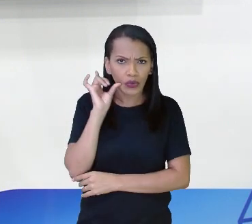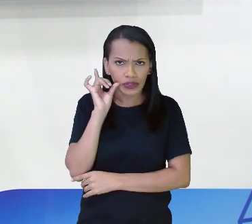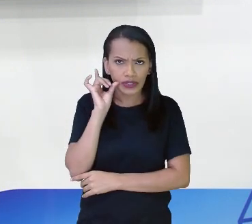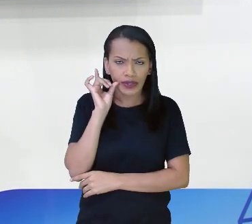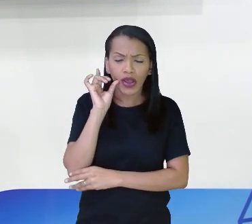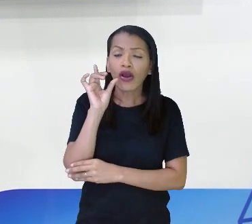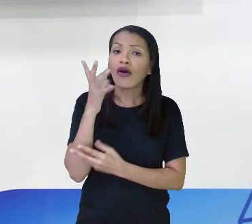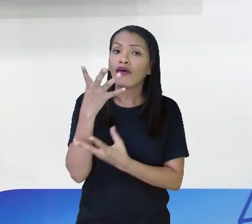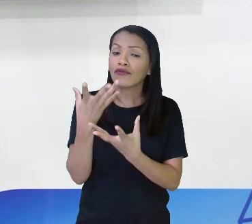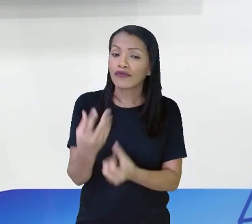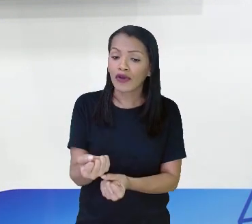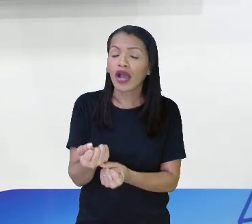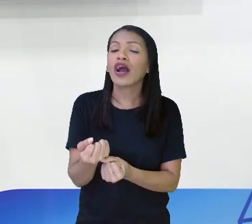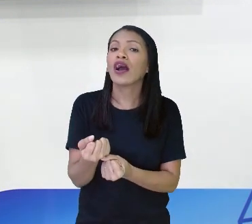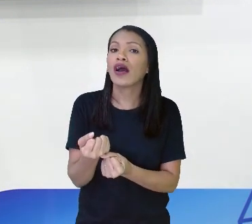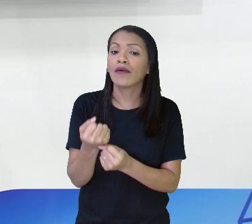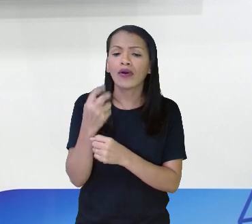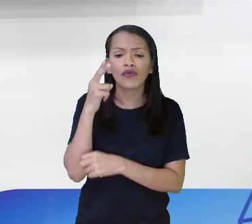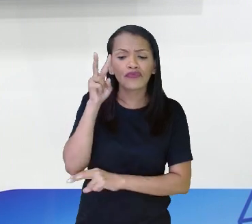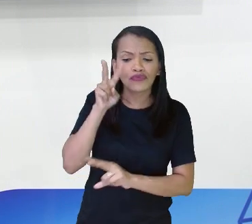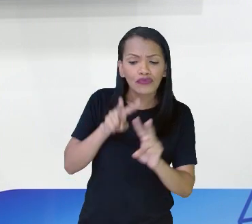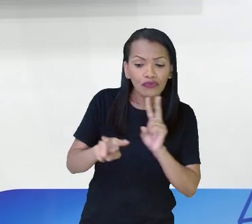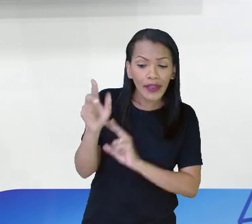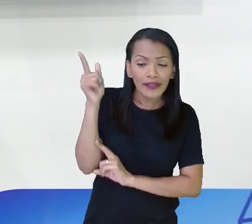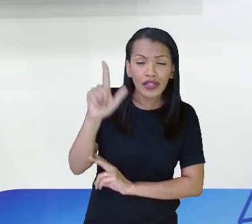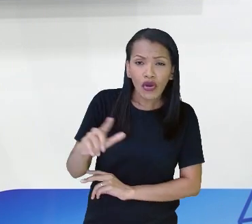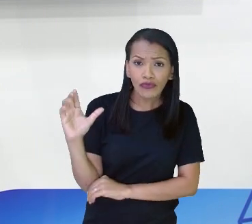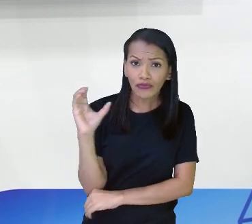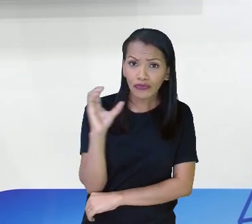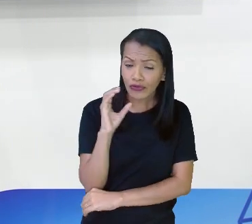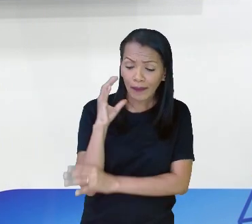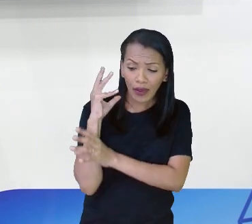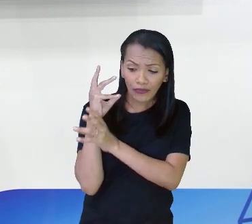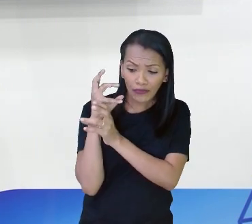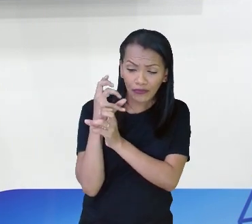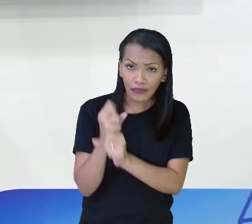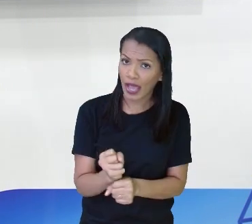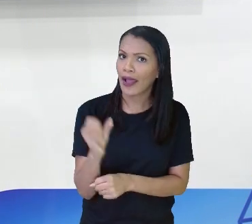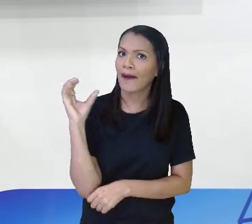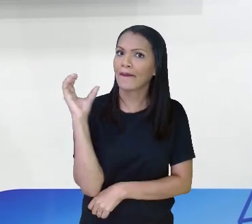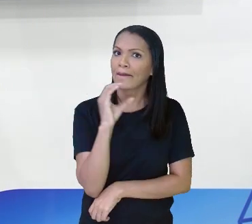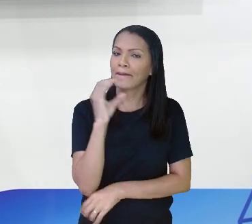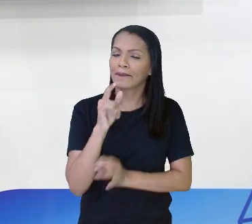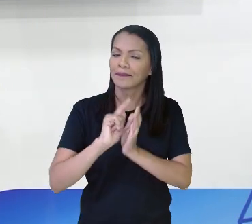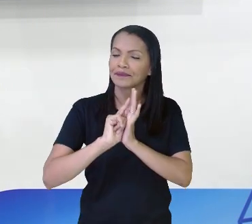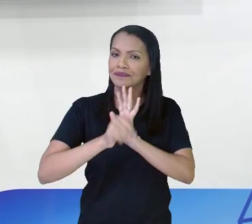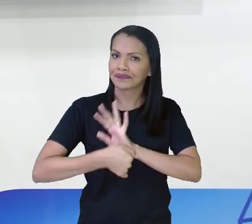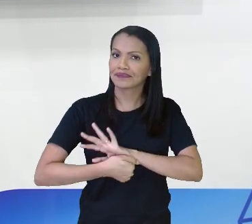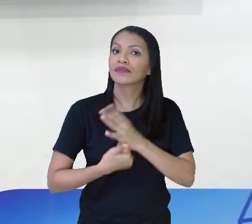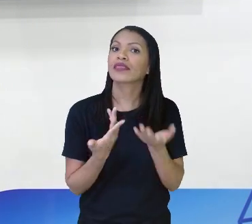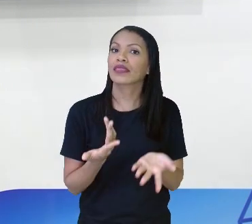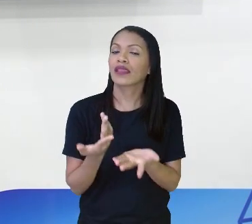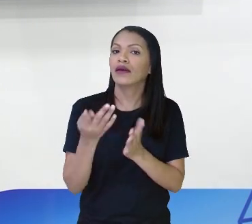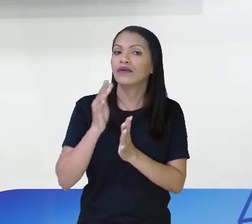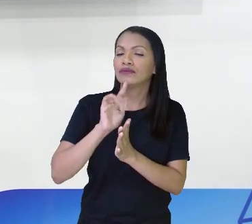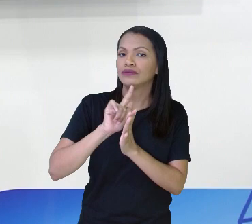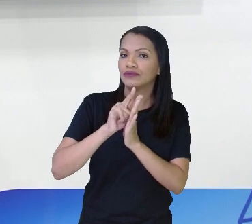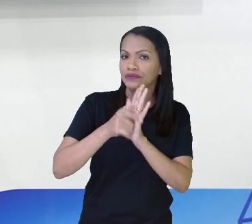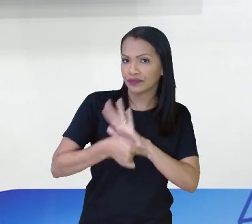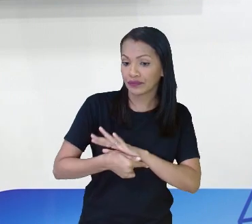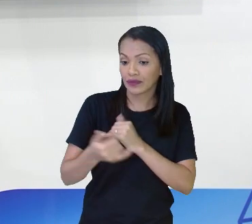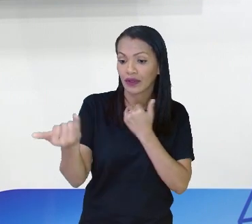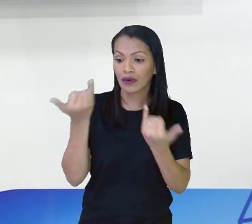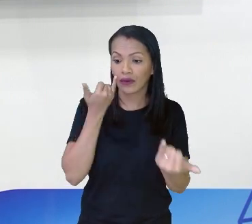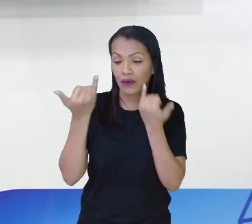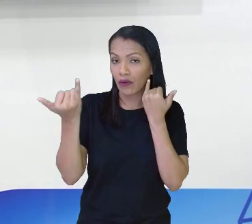bem rapidinha sobre o gênero textual notícia. Sim, você não sabia? o gênero textual notícia, a